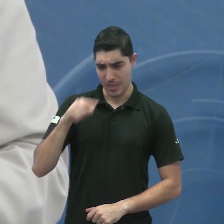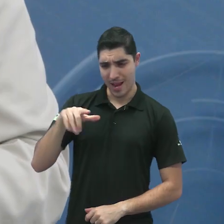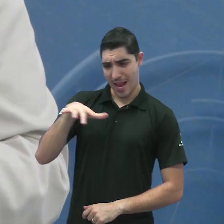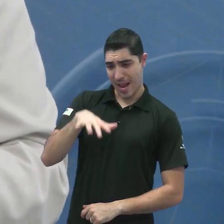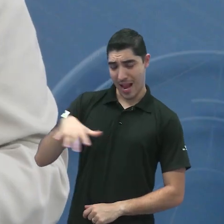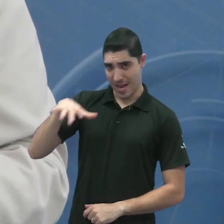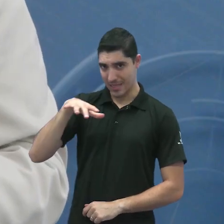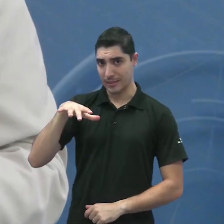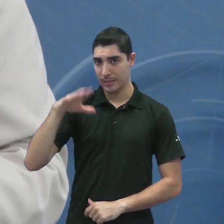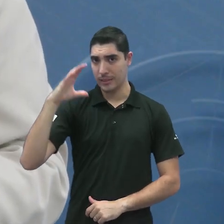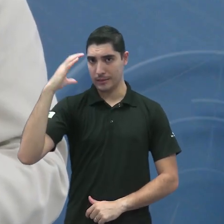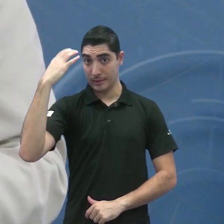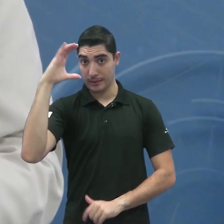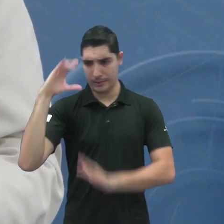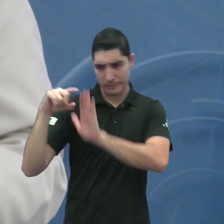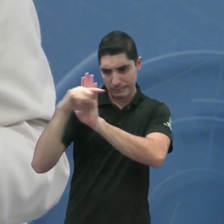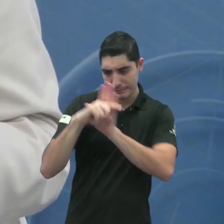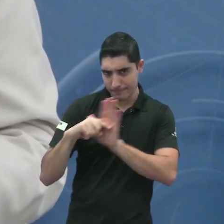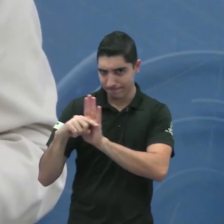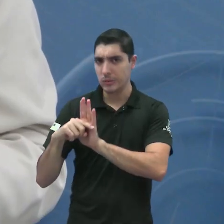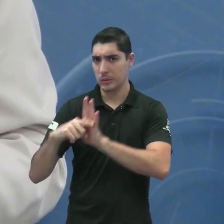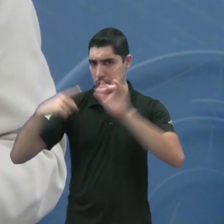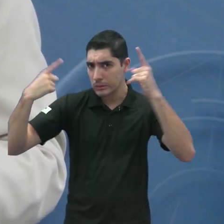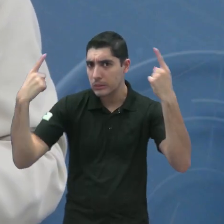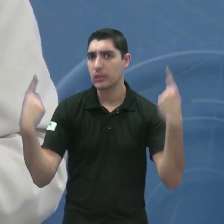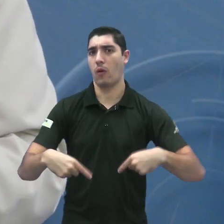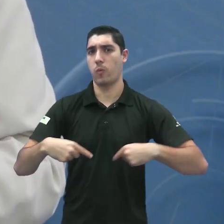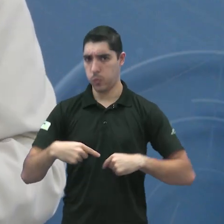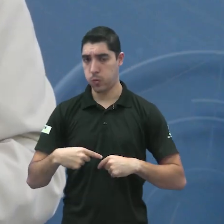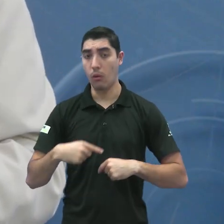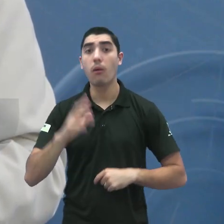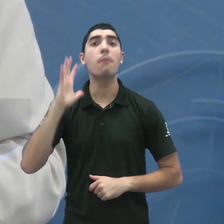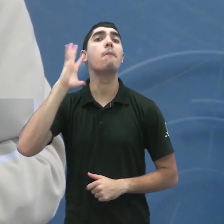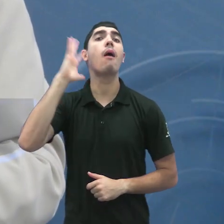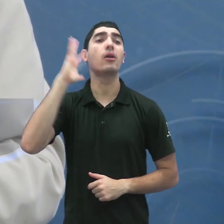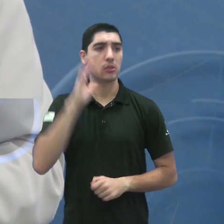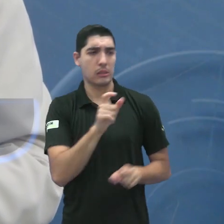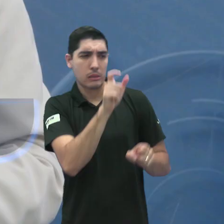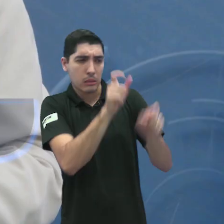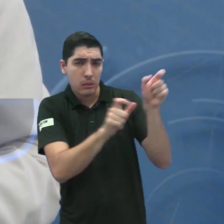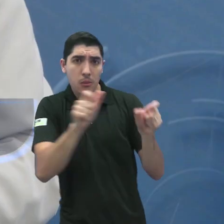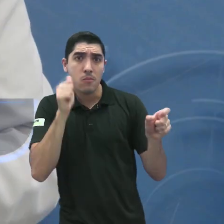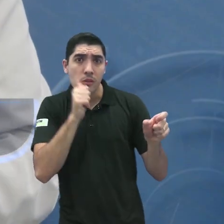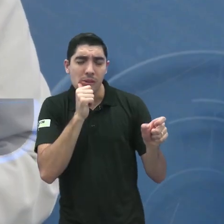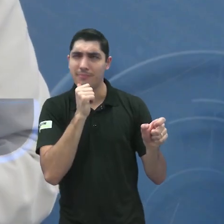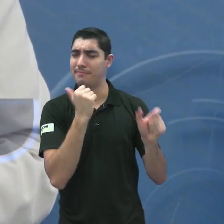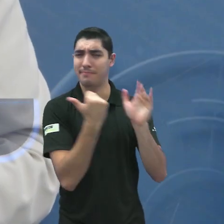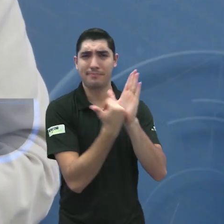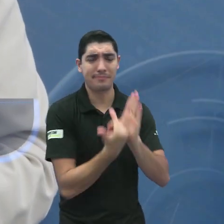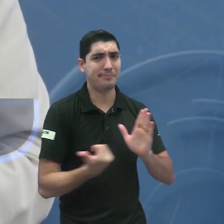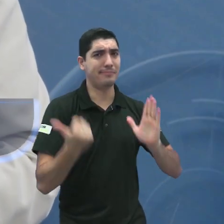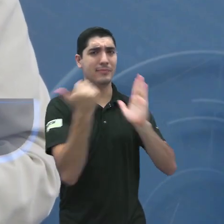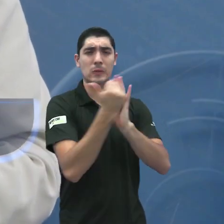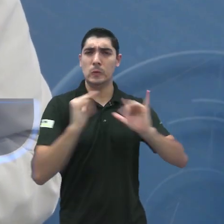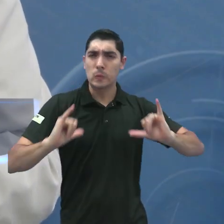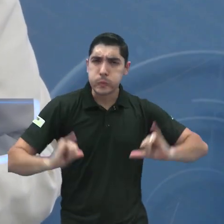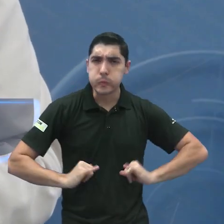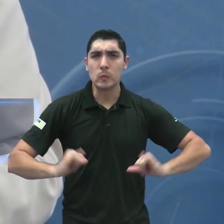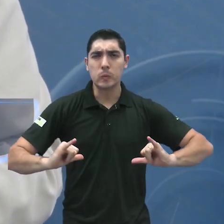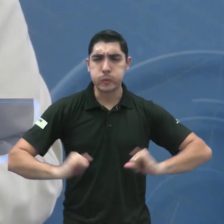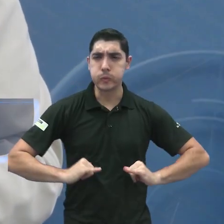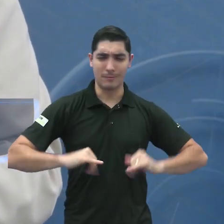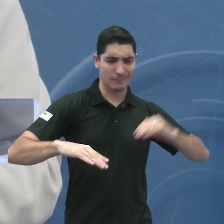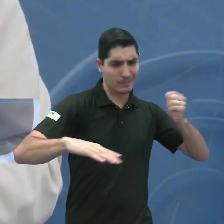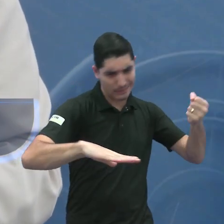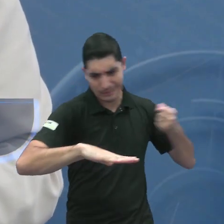é um desafio, né? Para as mulheres, esse caminho sempre foi ainda mais difícil, marcado por